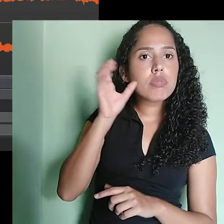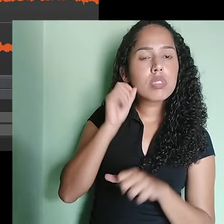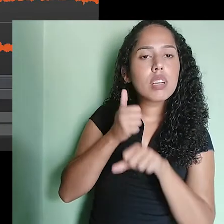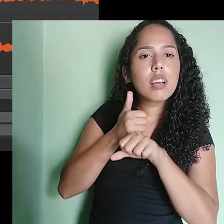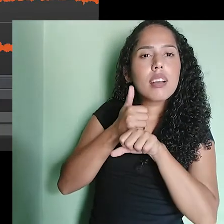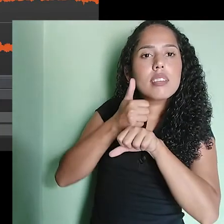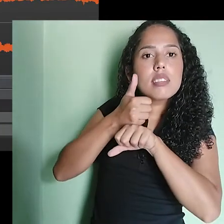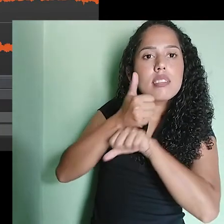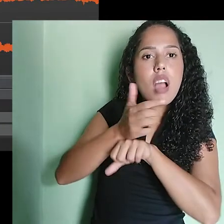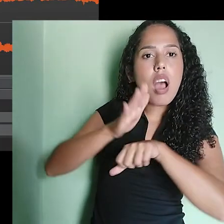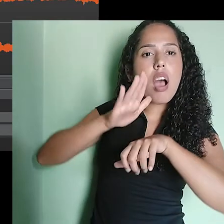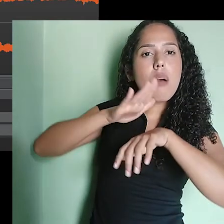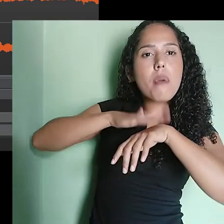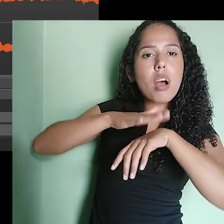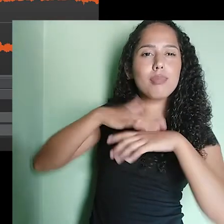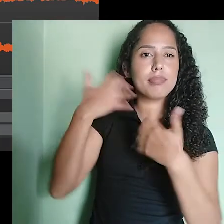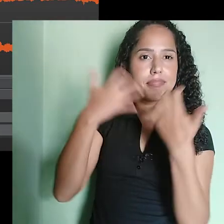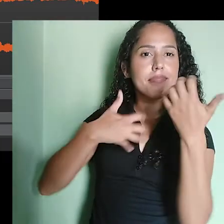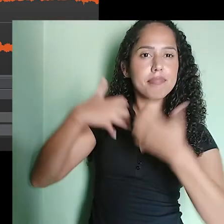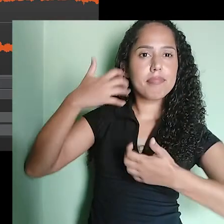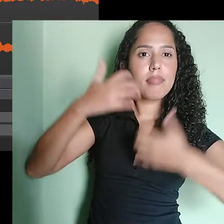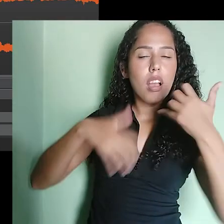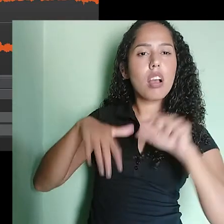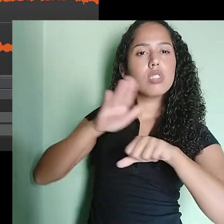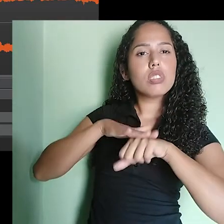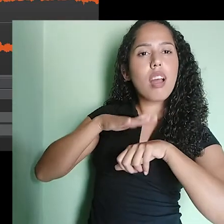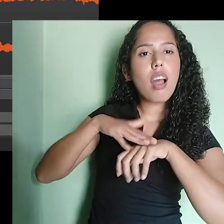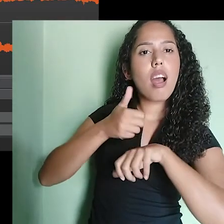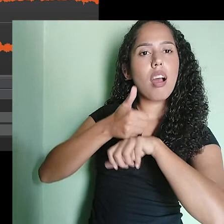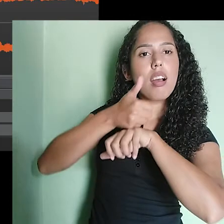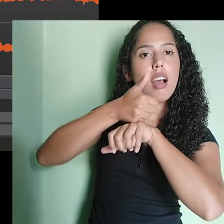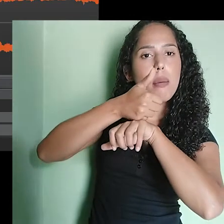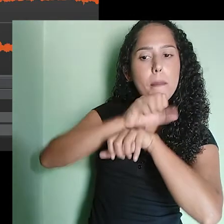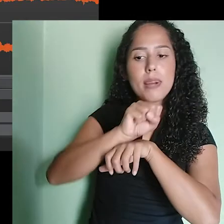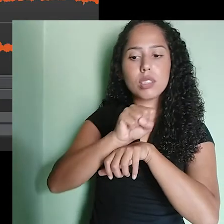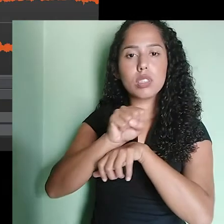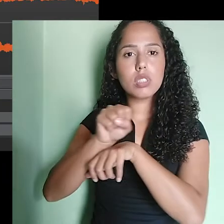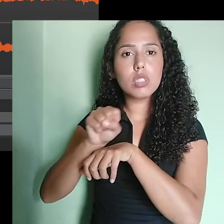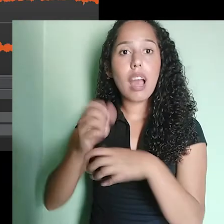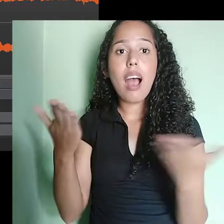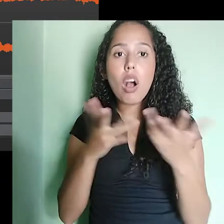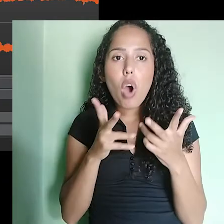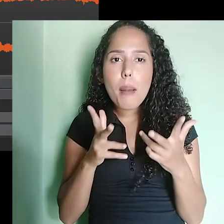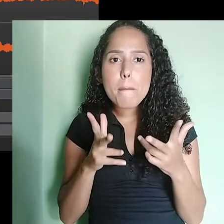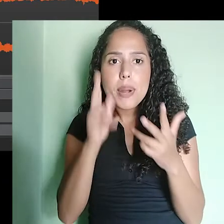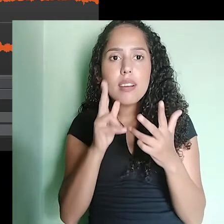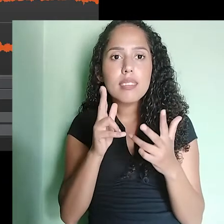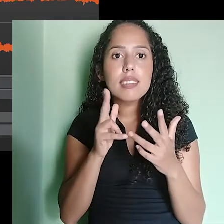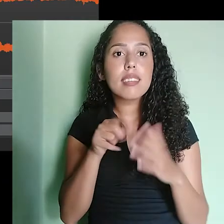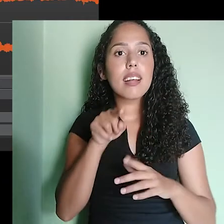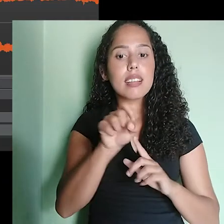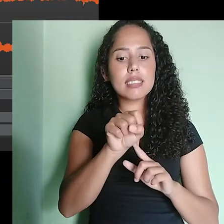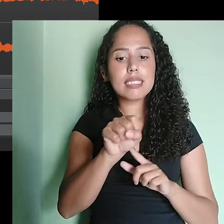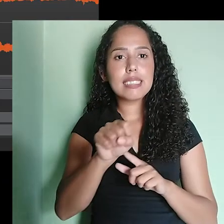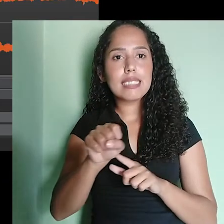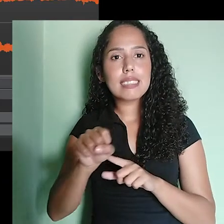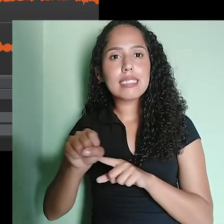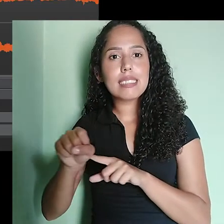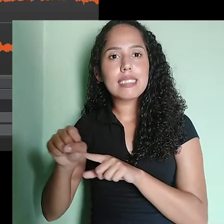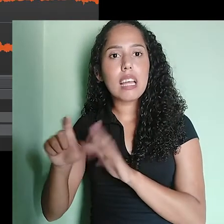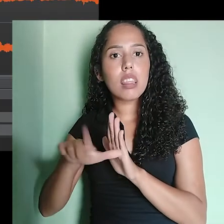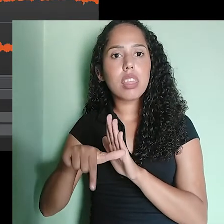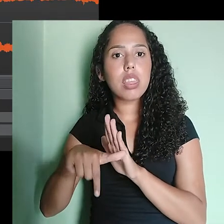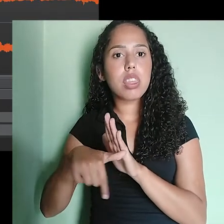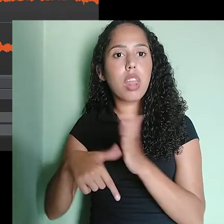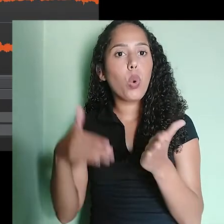Os cravos nas mãos. Então, agora eu vou recortar a nota longa,